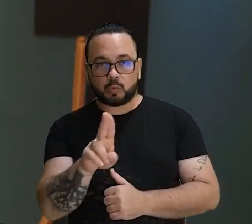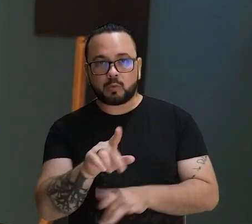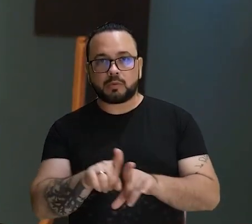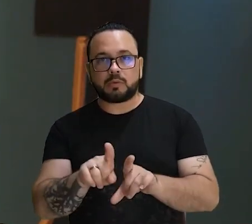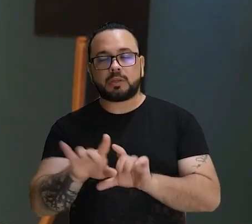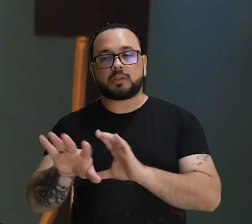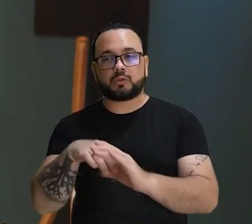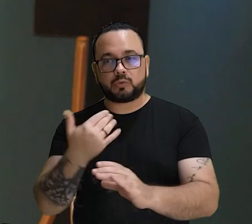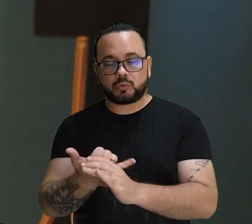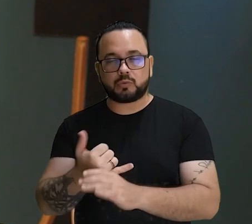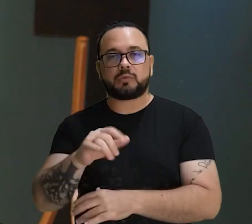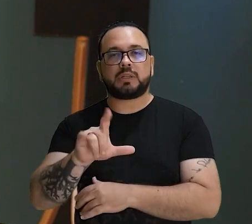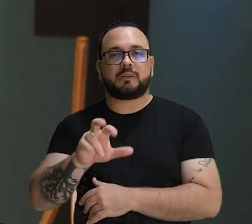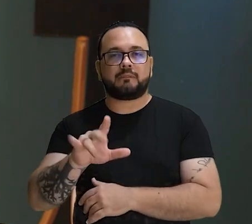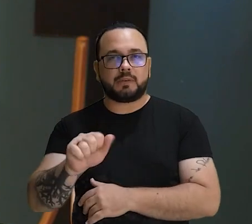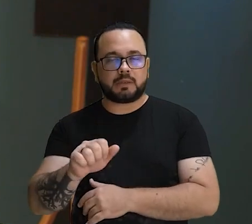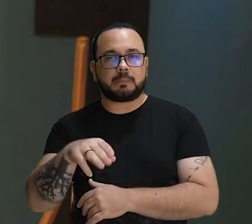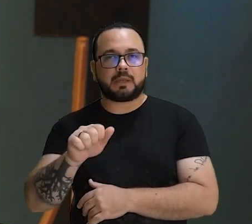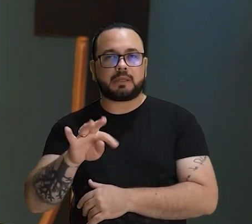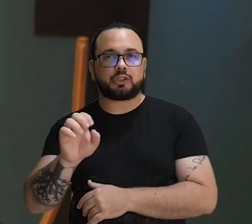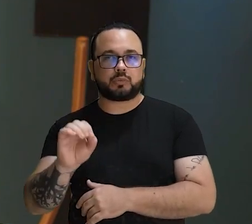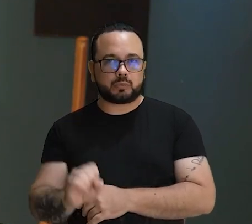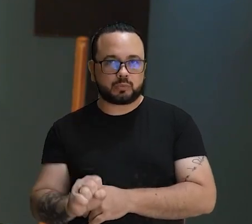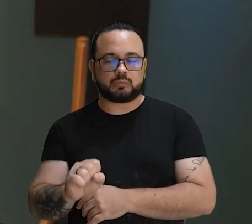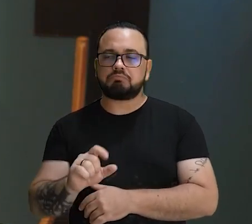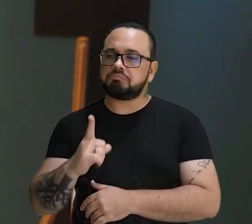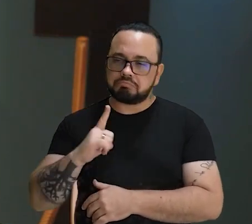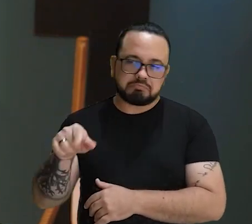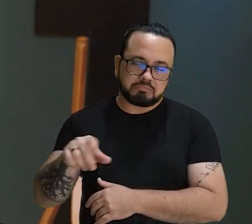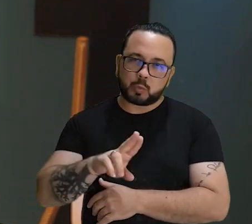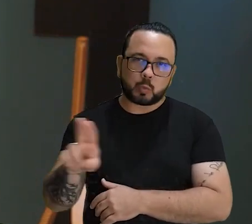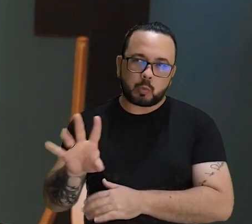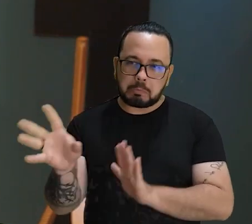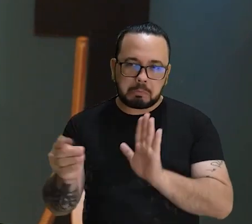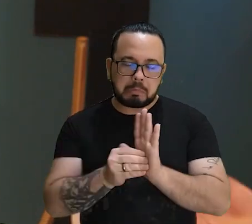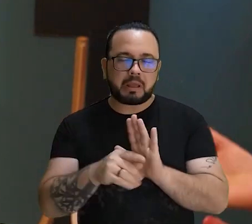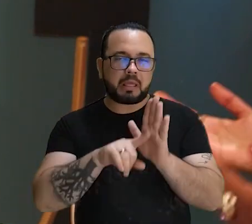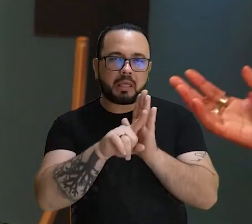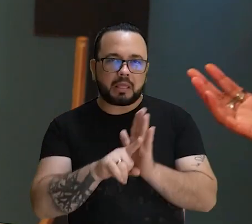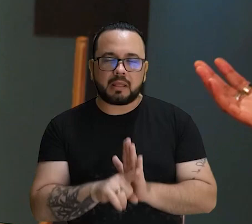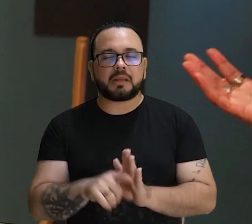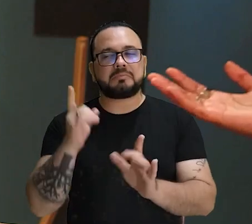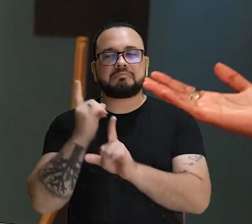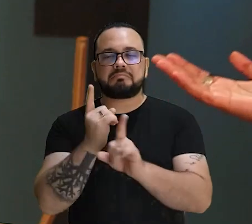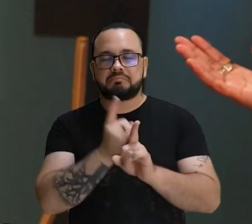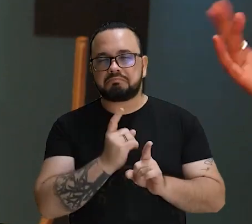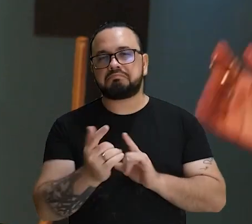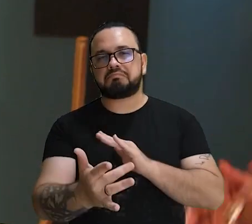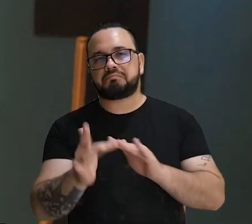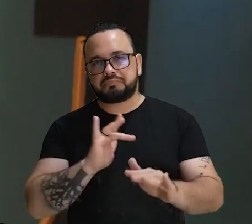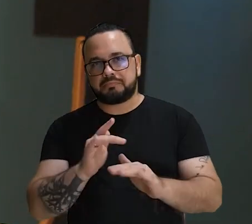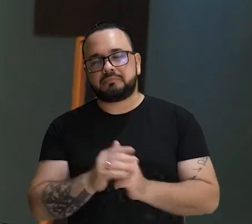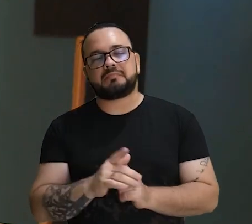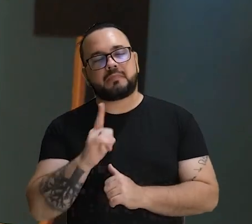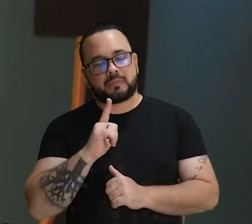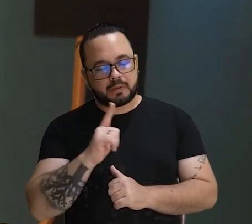que mais? YouTube, Lívia Matos também com dois T's. O que mais que temos? É isso, Lívia Matos. Temos Lívia Matos. Temos Lívia Matos. Nosso Brasil, para